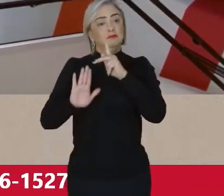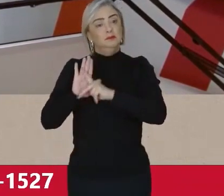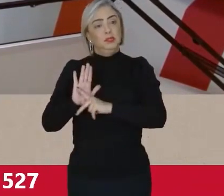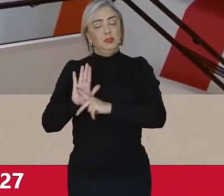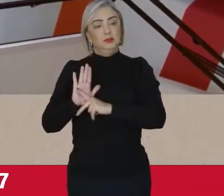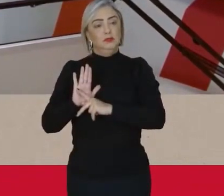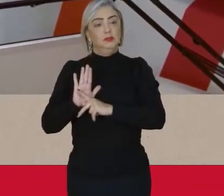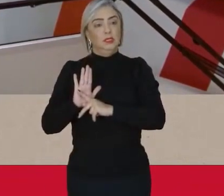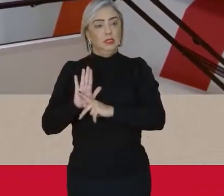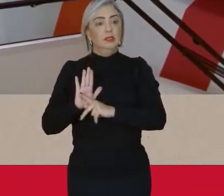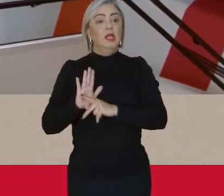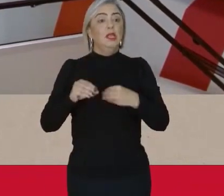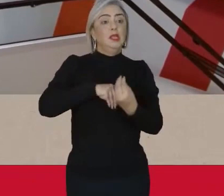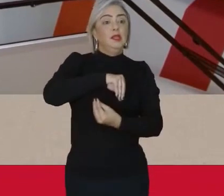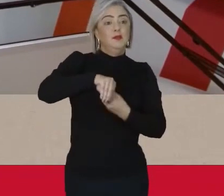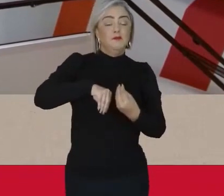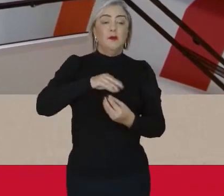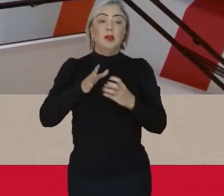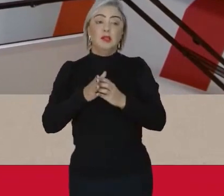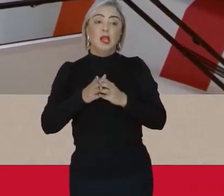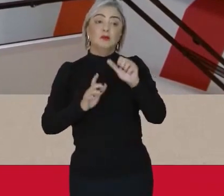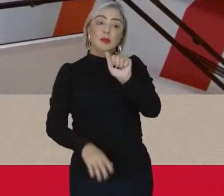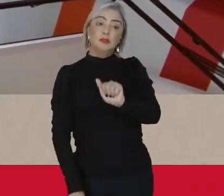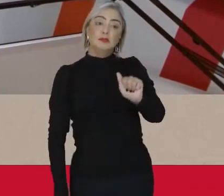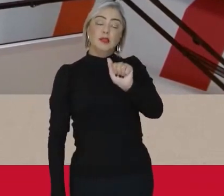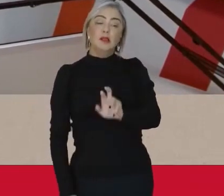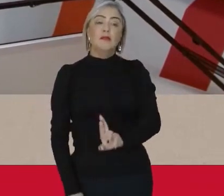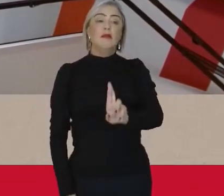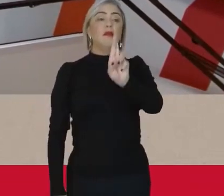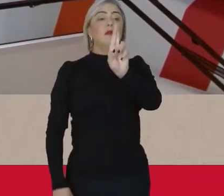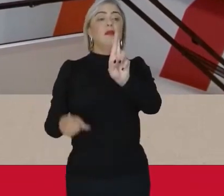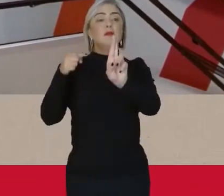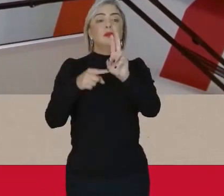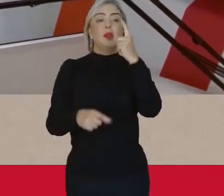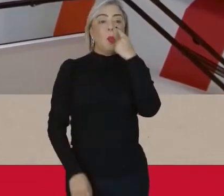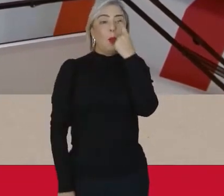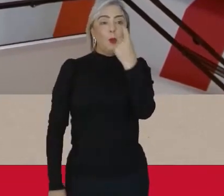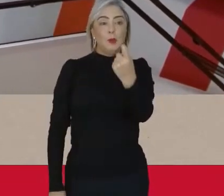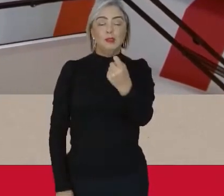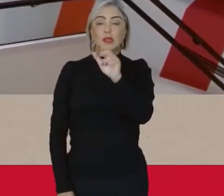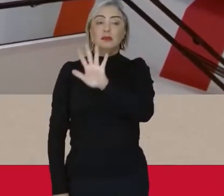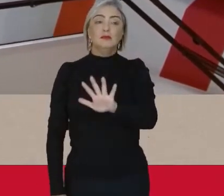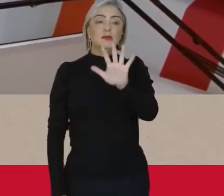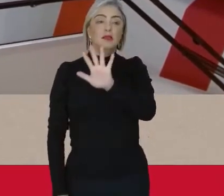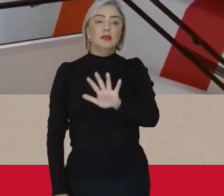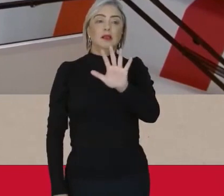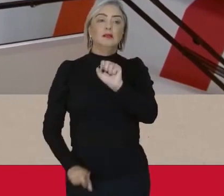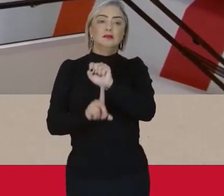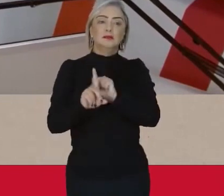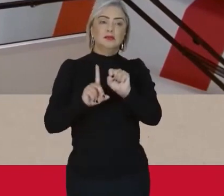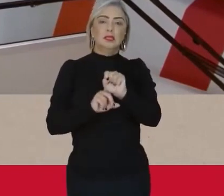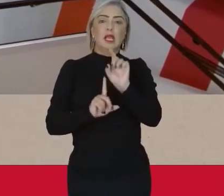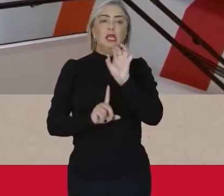projetos suprapartidários, porque nascem de uma associação que representa os interesses mais gerais da